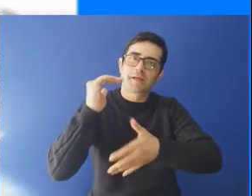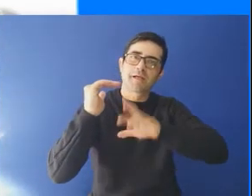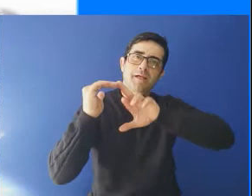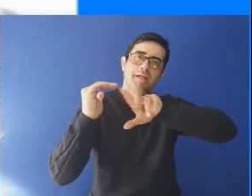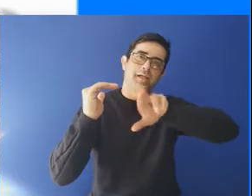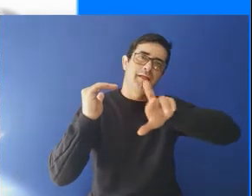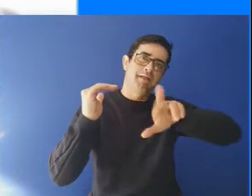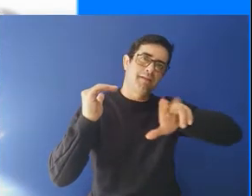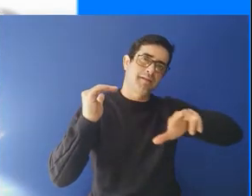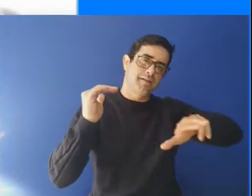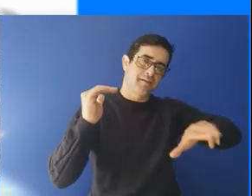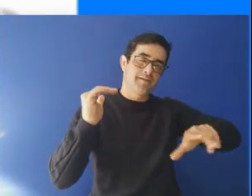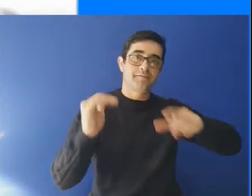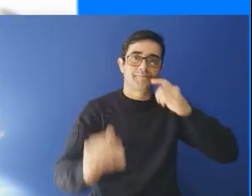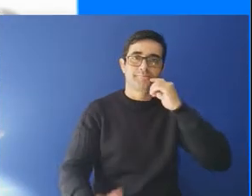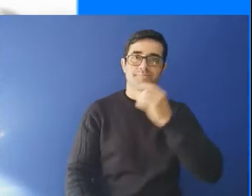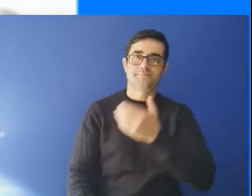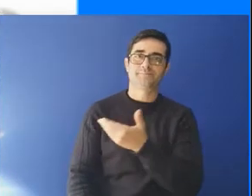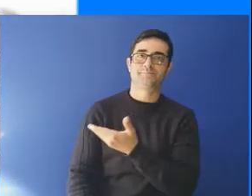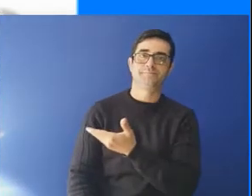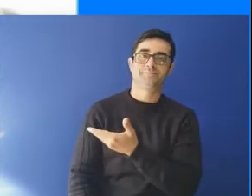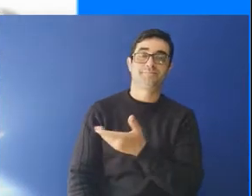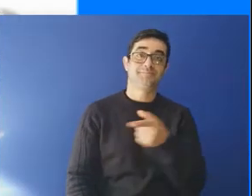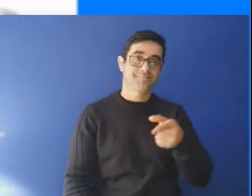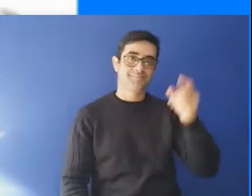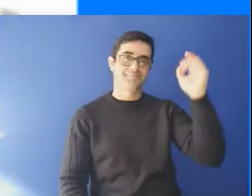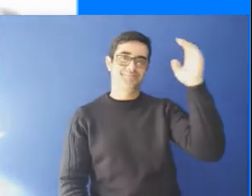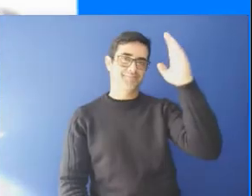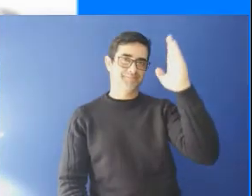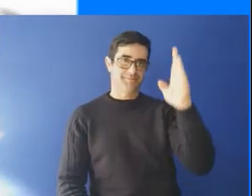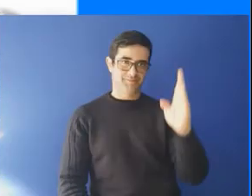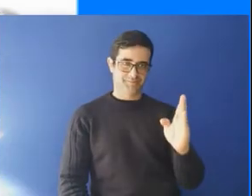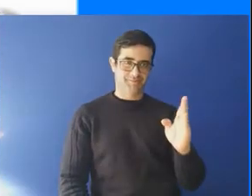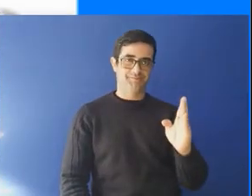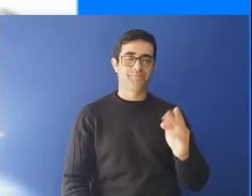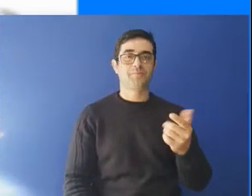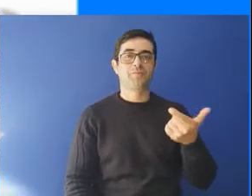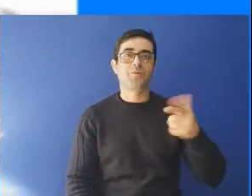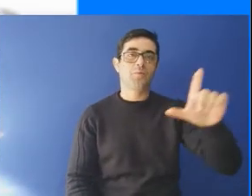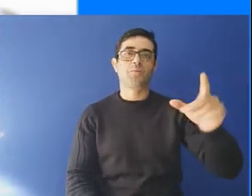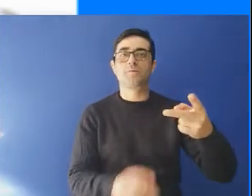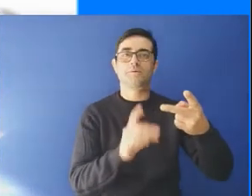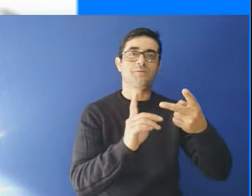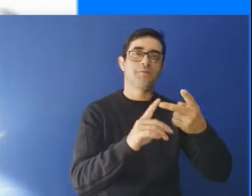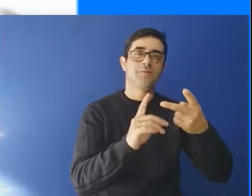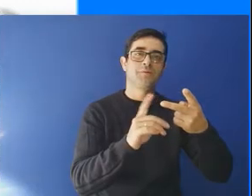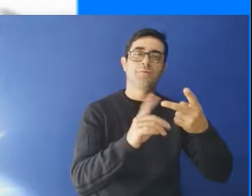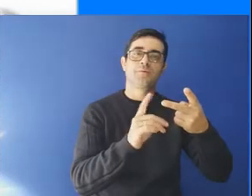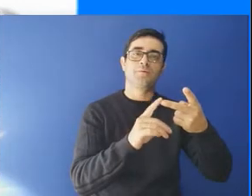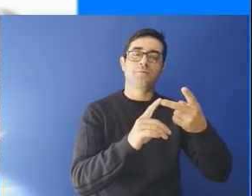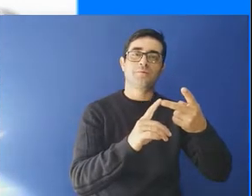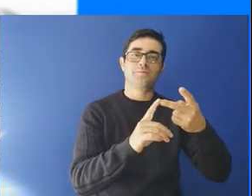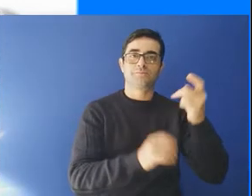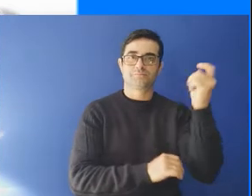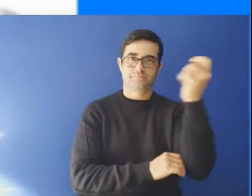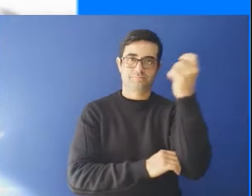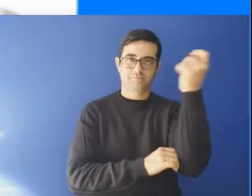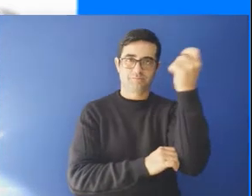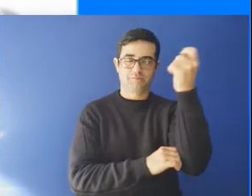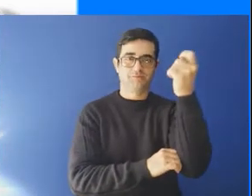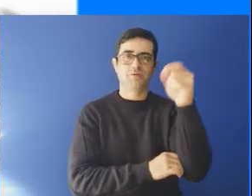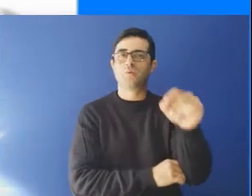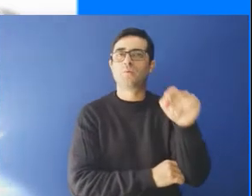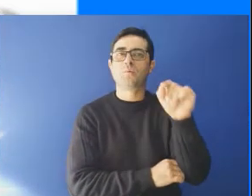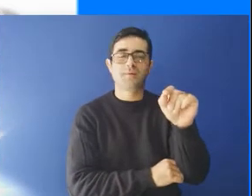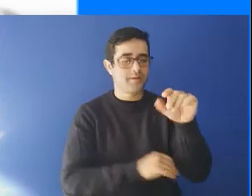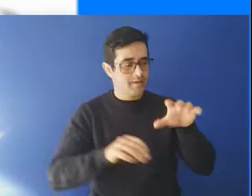as diferentes classes de solo. Aqui, a exemplo, nós temos o mapa pedológico do Brasil. E o uso e ocupação